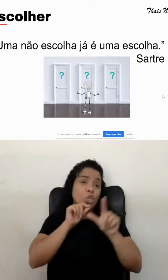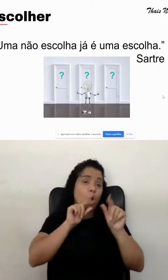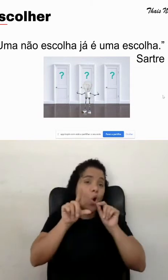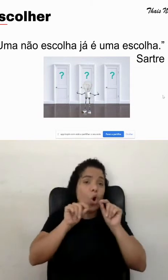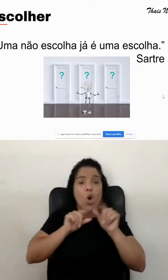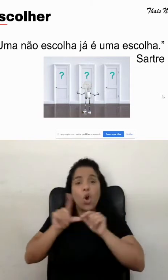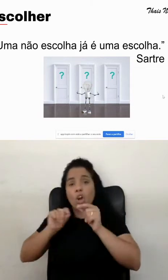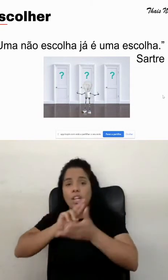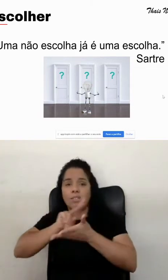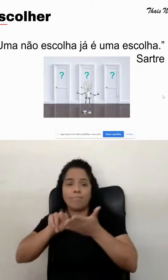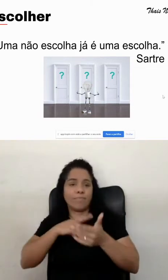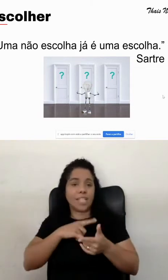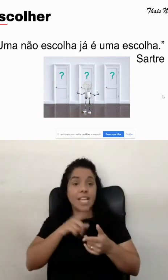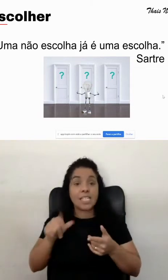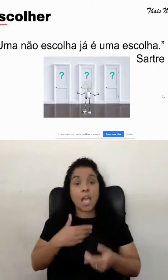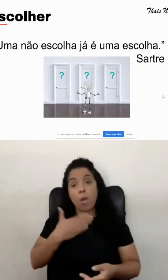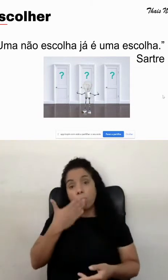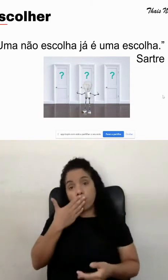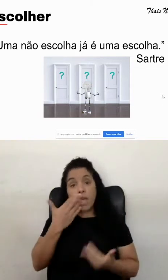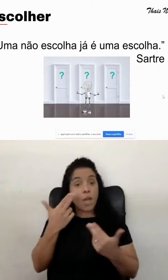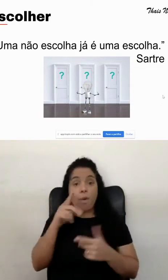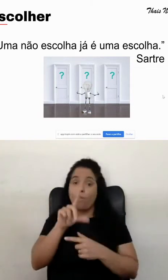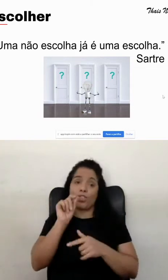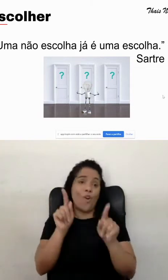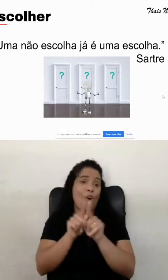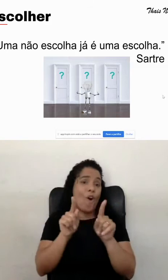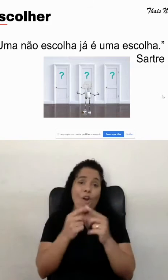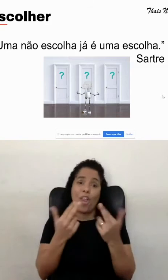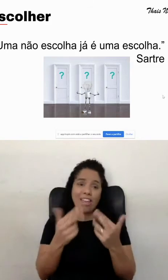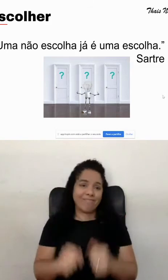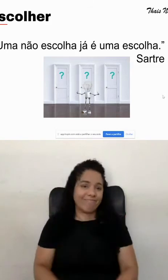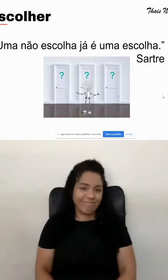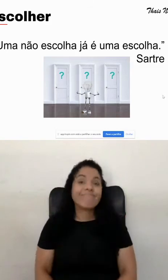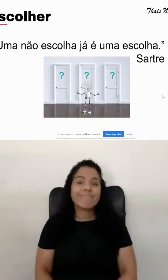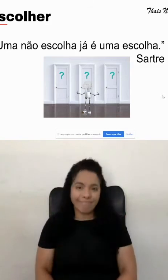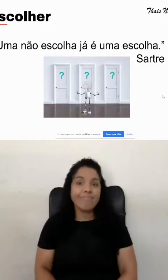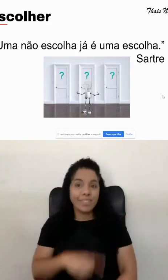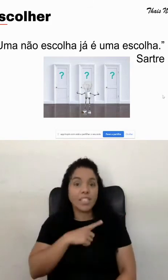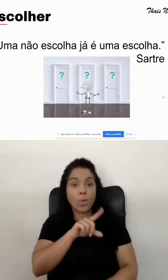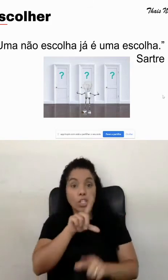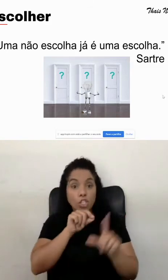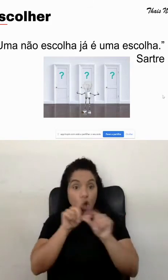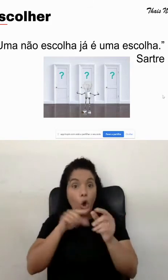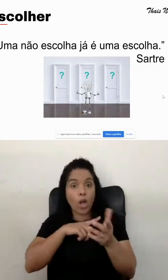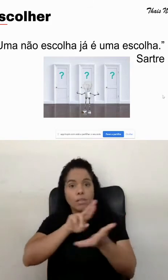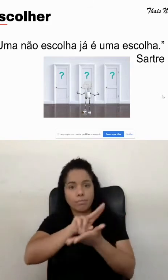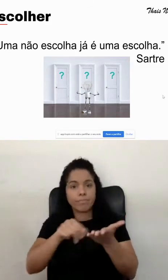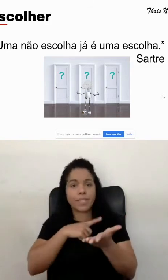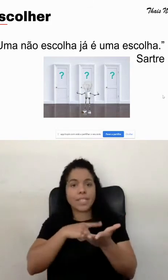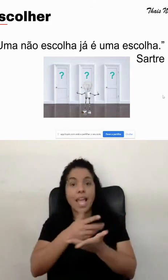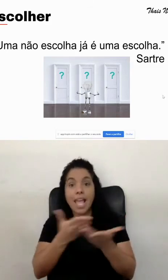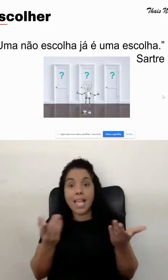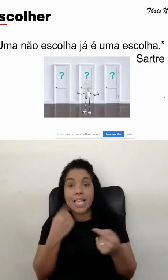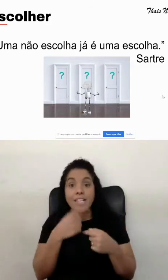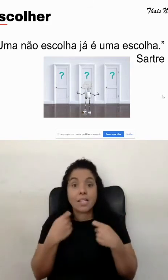se posicionar é uma escolha. Então, as escolhas estão aí para a gente e a gente